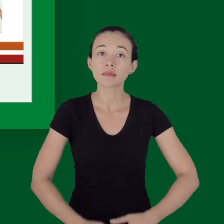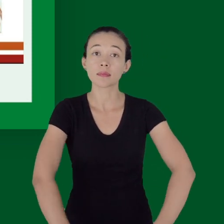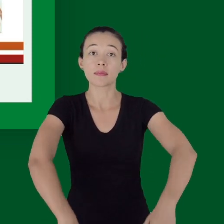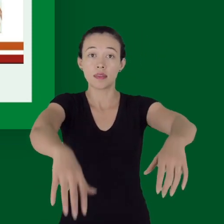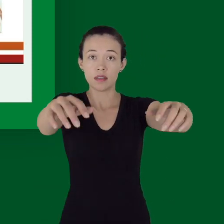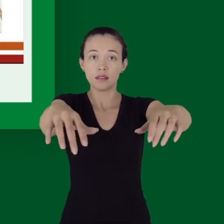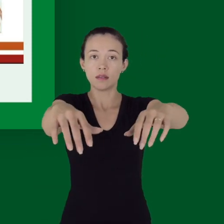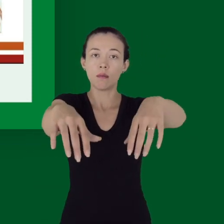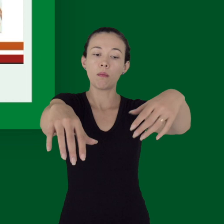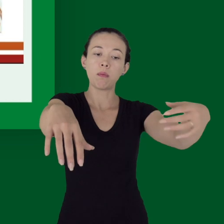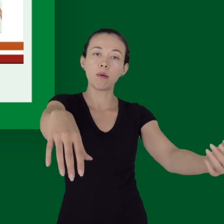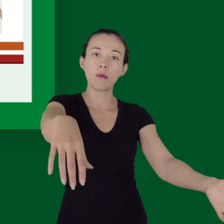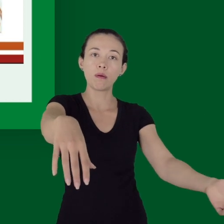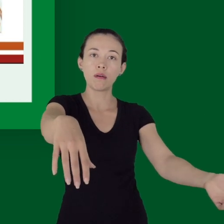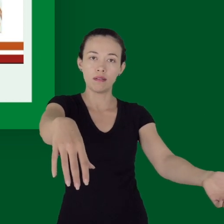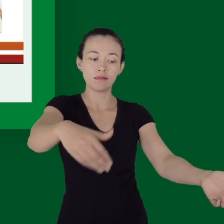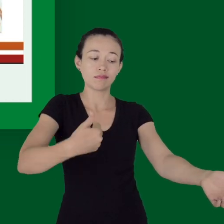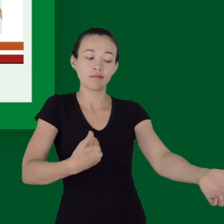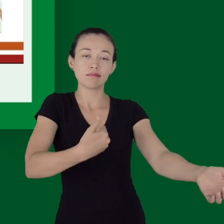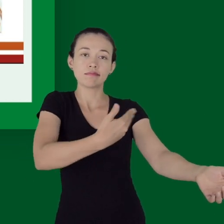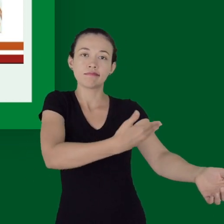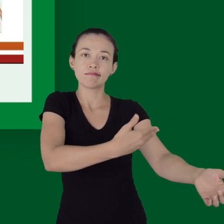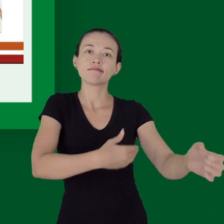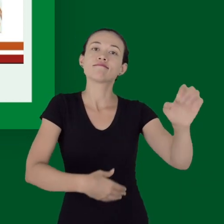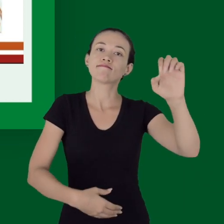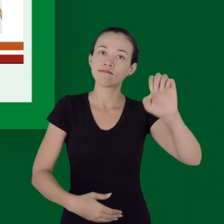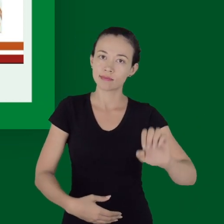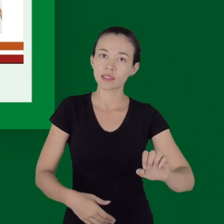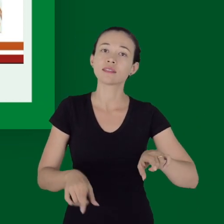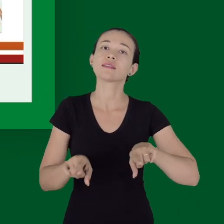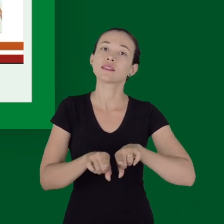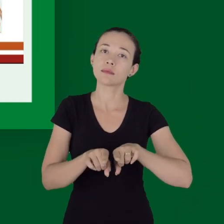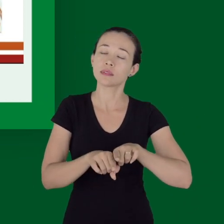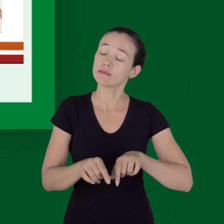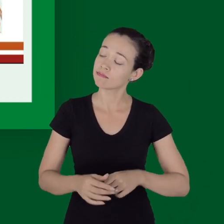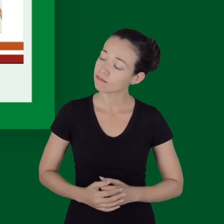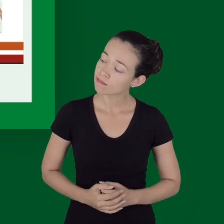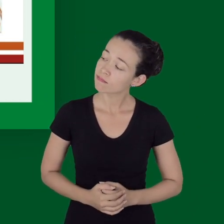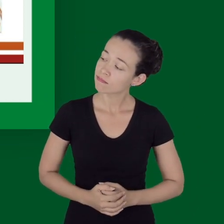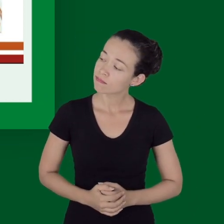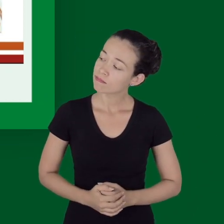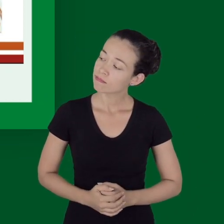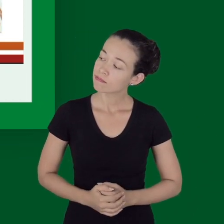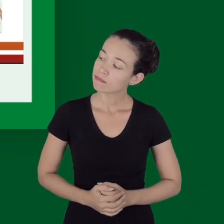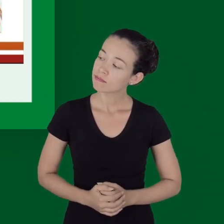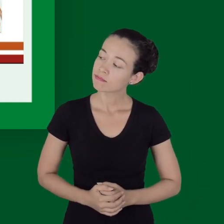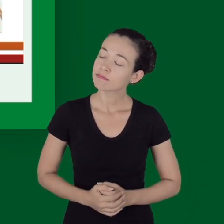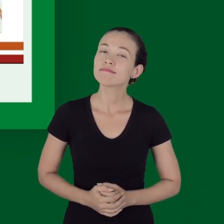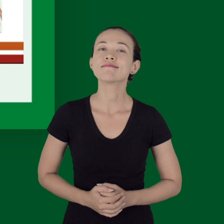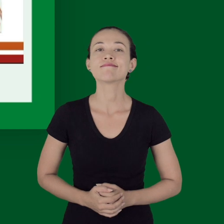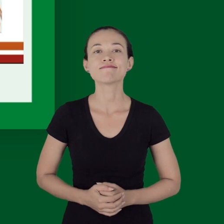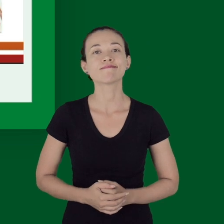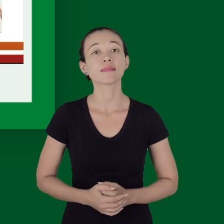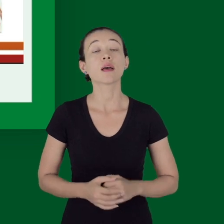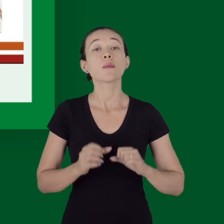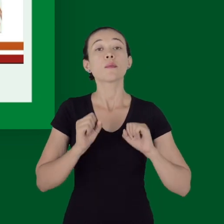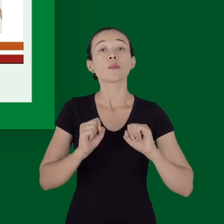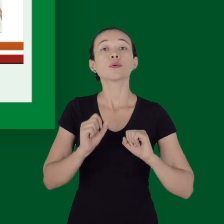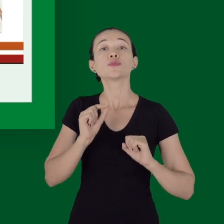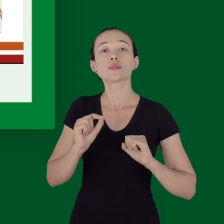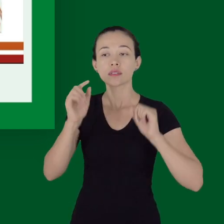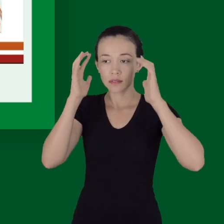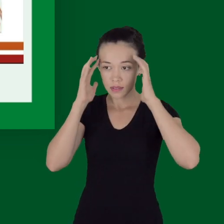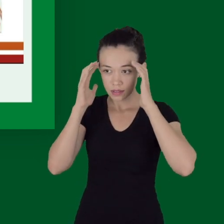Pede para o paciente esticar os braços. Quando ele estica, a gente vê também que não tá com uma redução da movimentação do lado